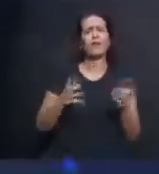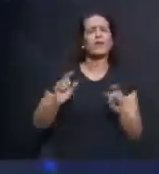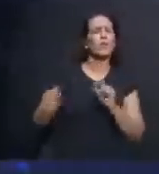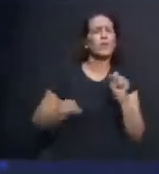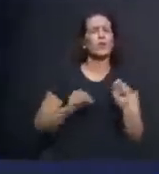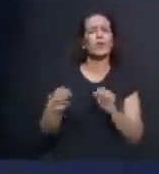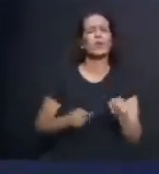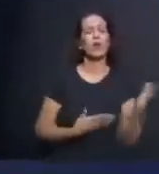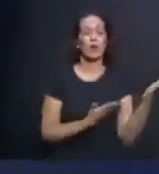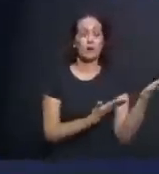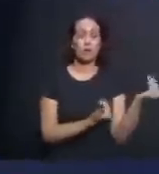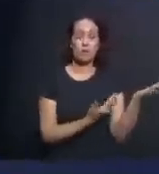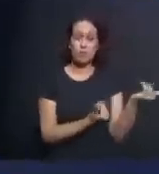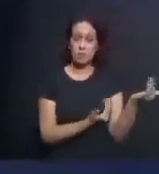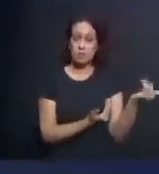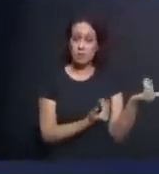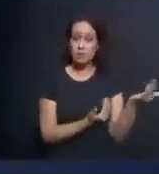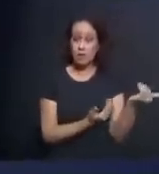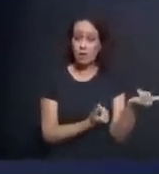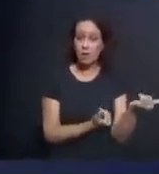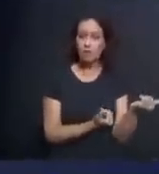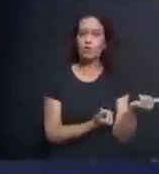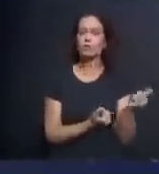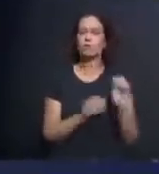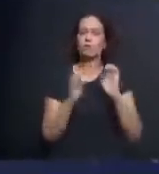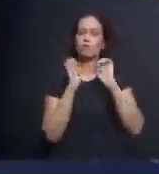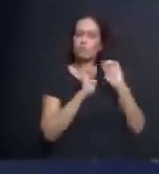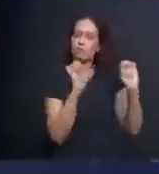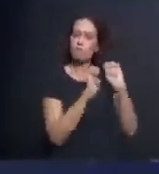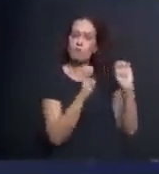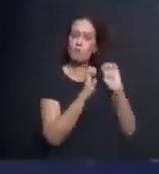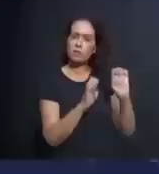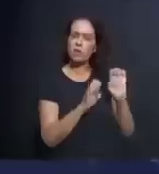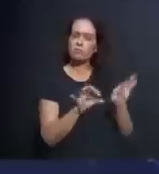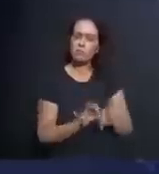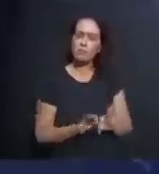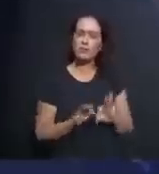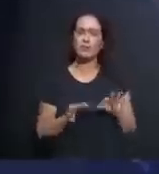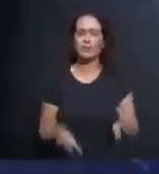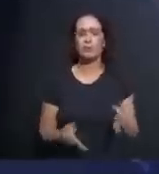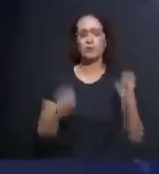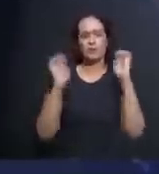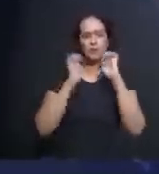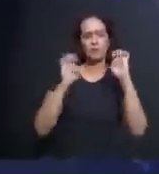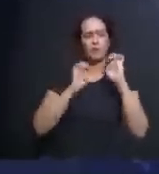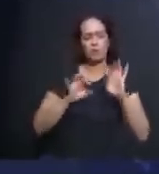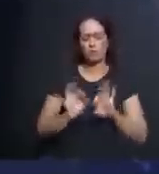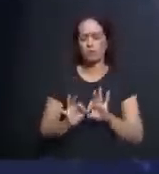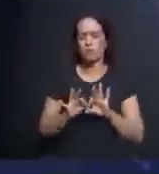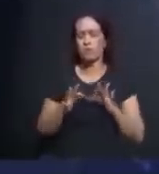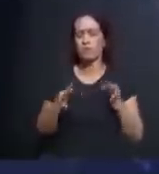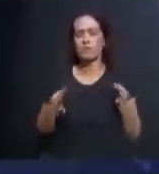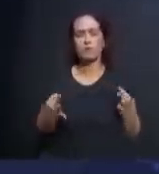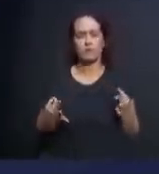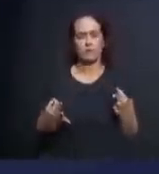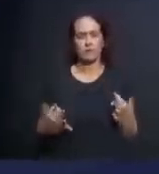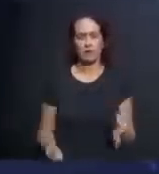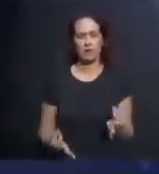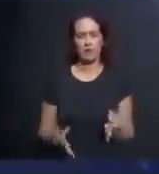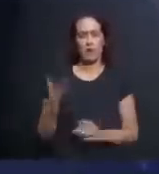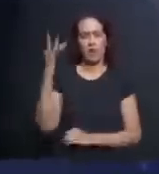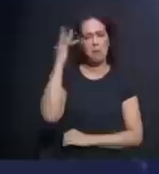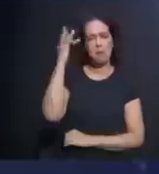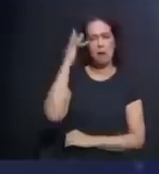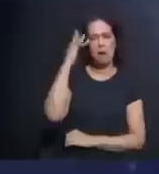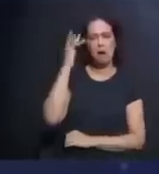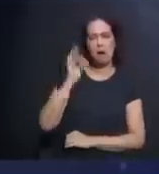Levar adolescentes e jovens a Deus. Ele comunica de forma simples. O evangelista não inventa moda. Invenção de moda é com o profeta e